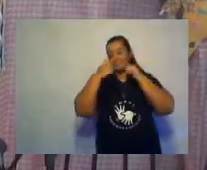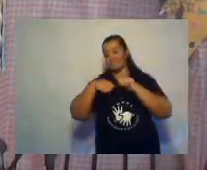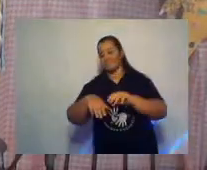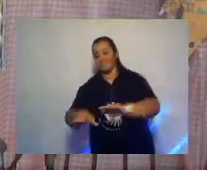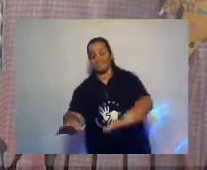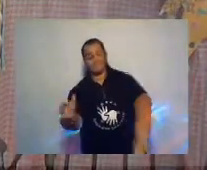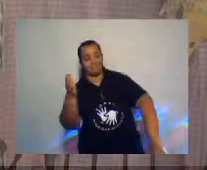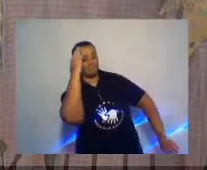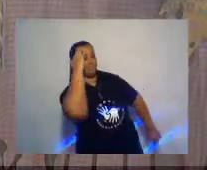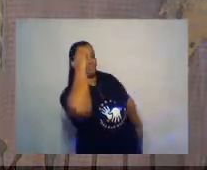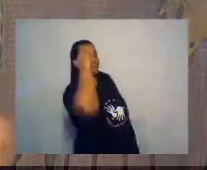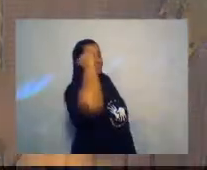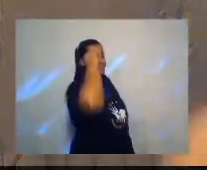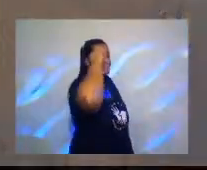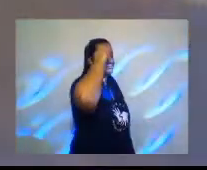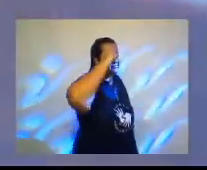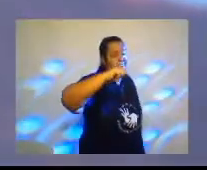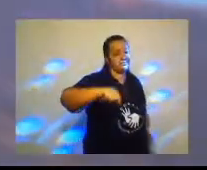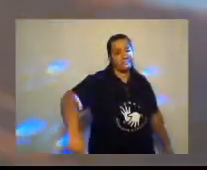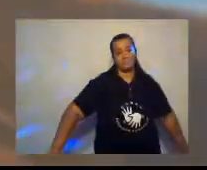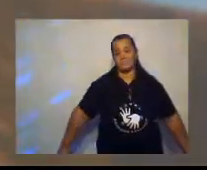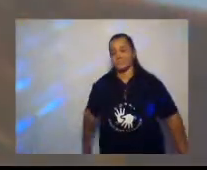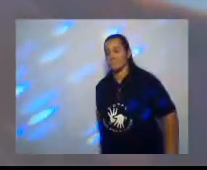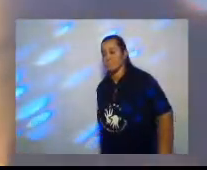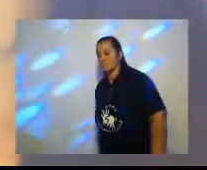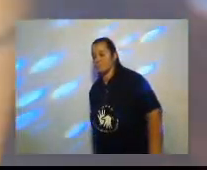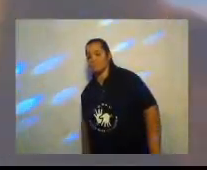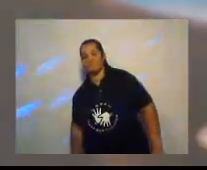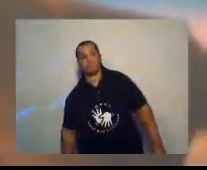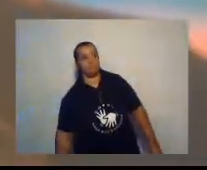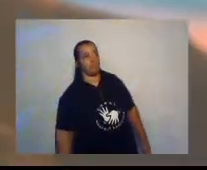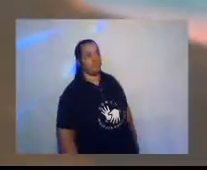Coração leva pra saber